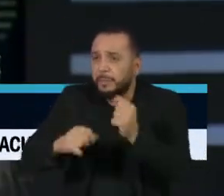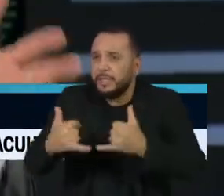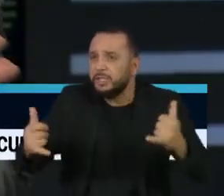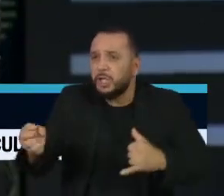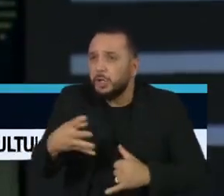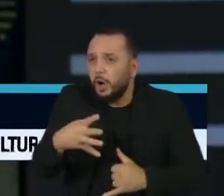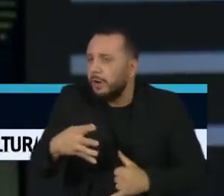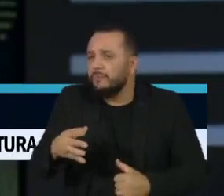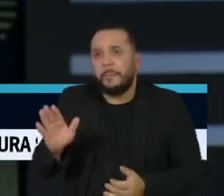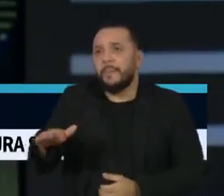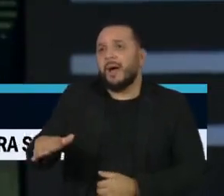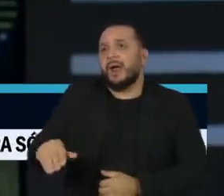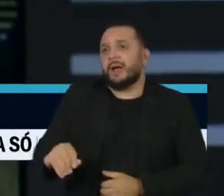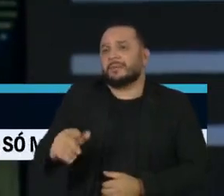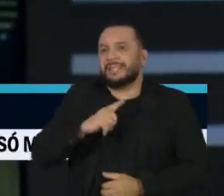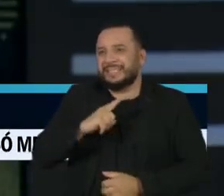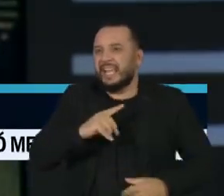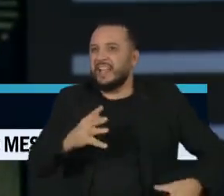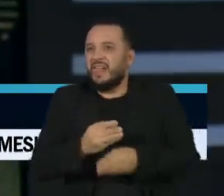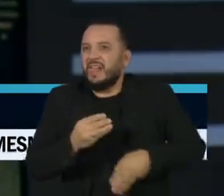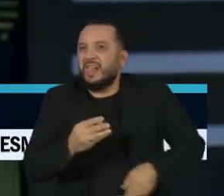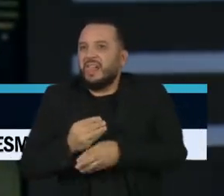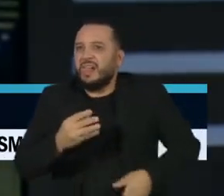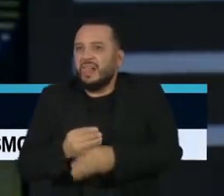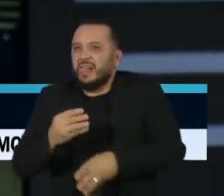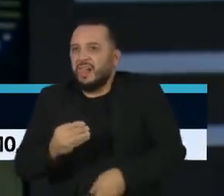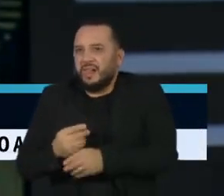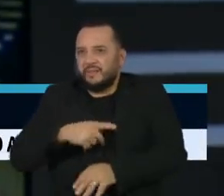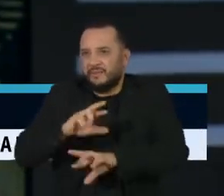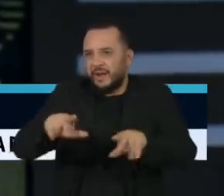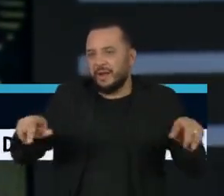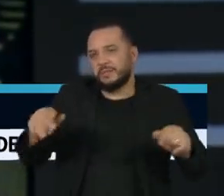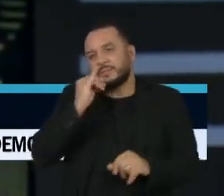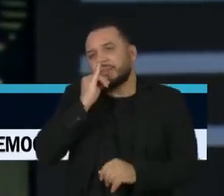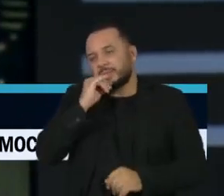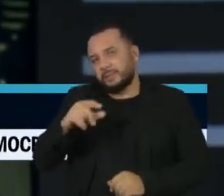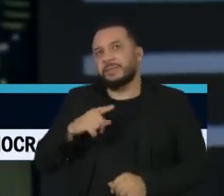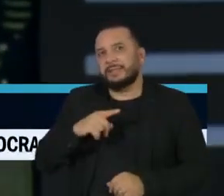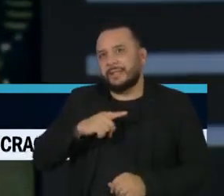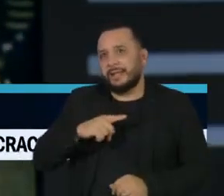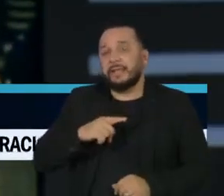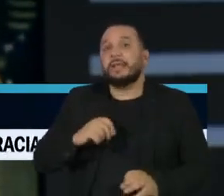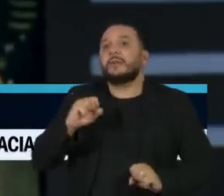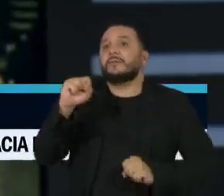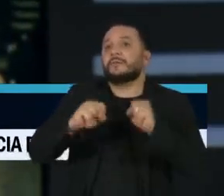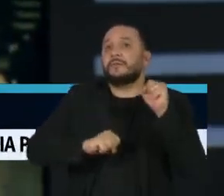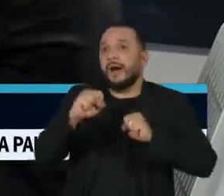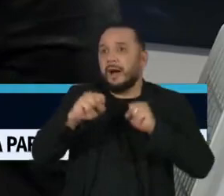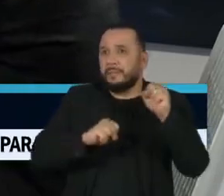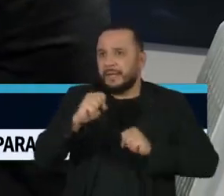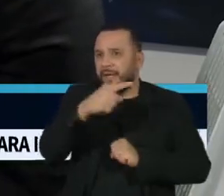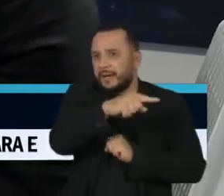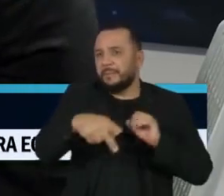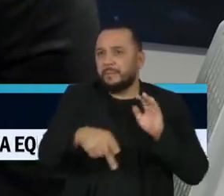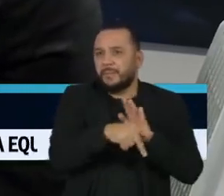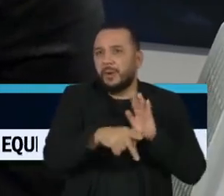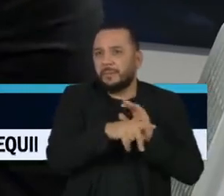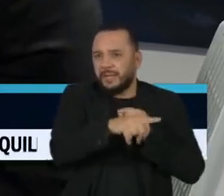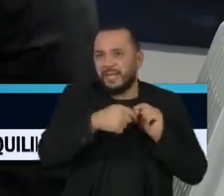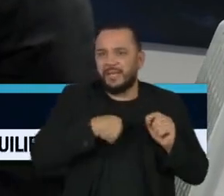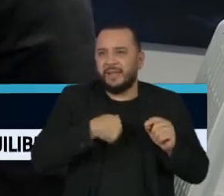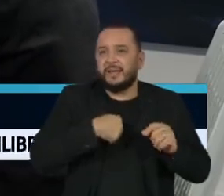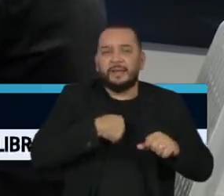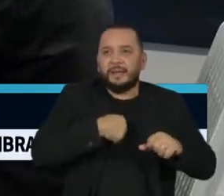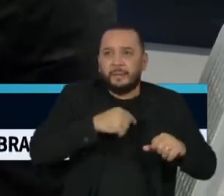valor. Você tem subsídio embarcado, por exemplo, nessa tarifa para uma usina térmica a carvão, completamente